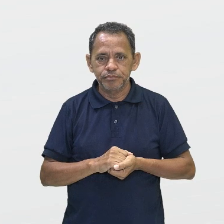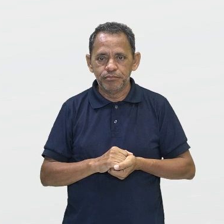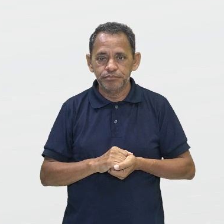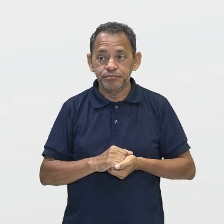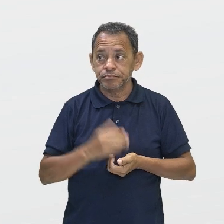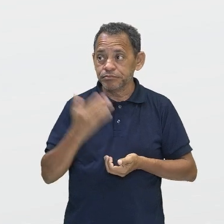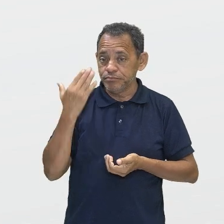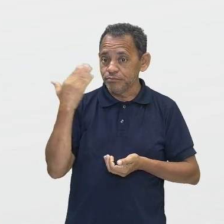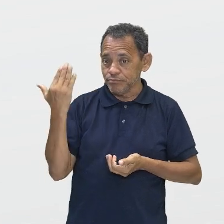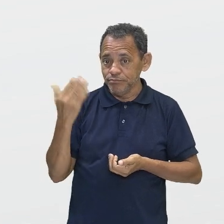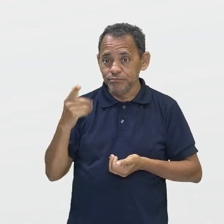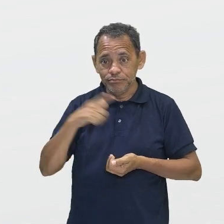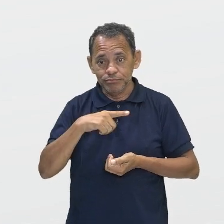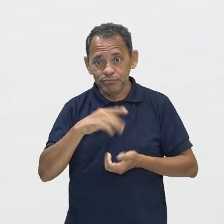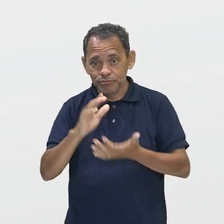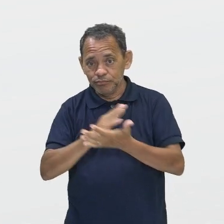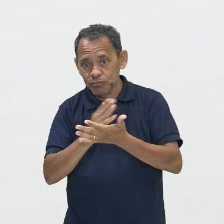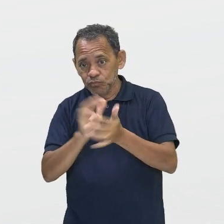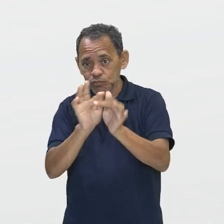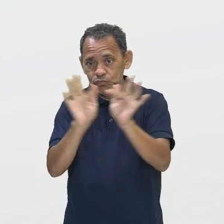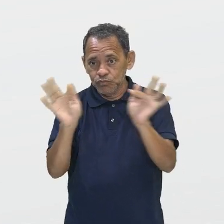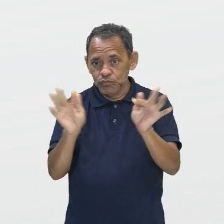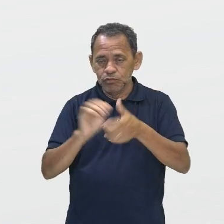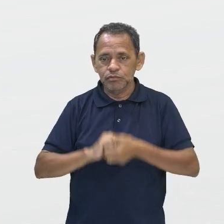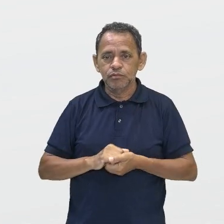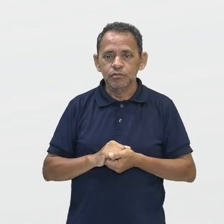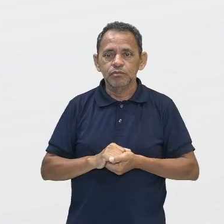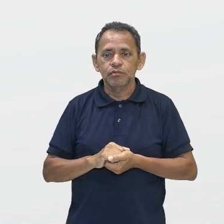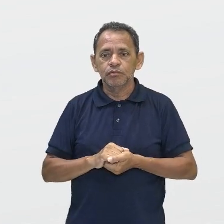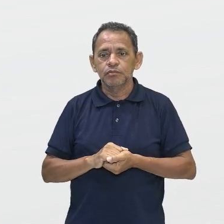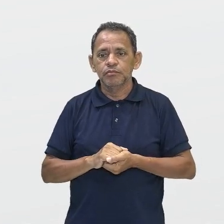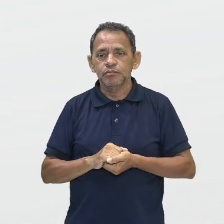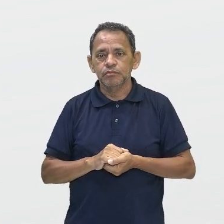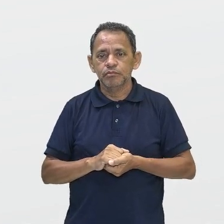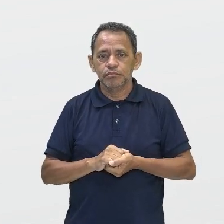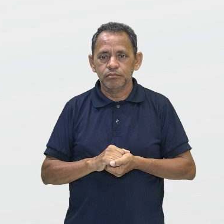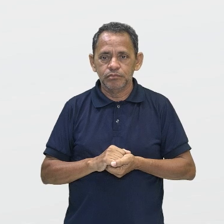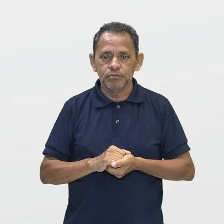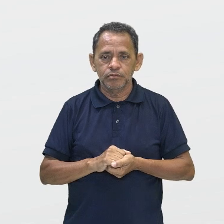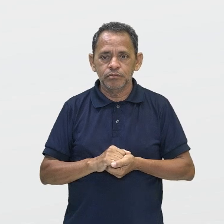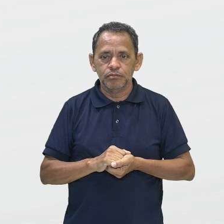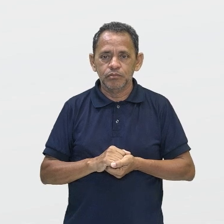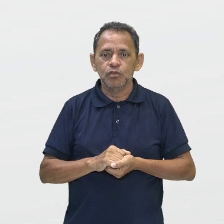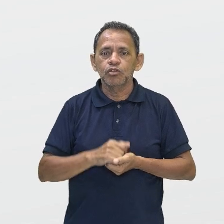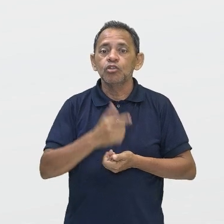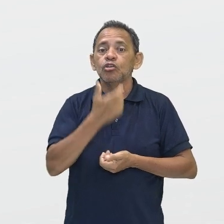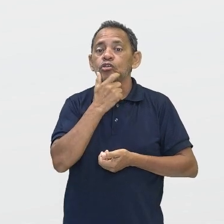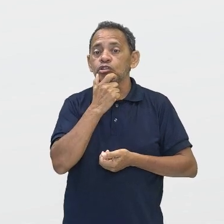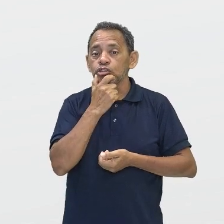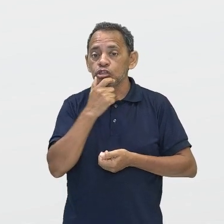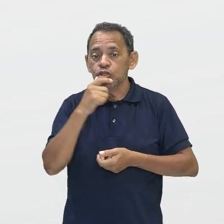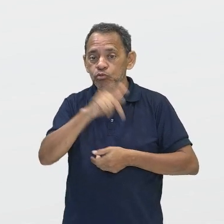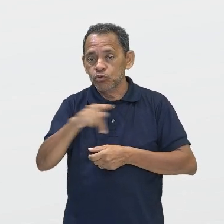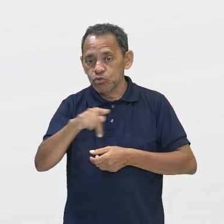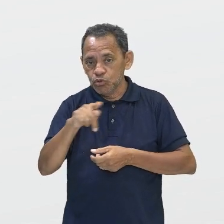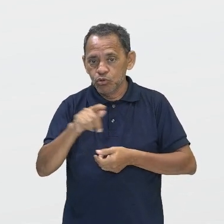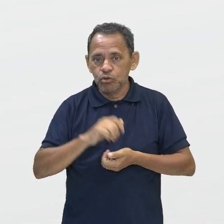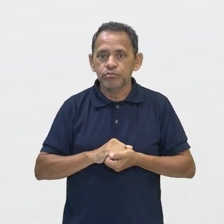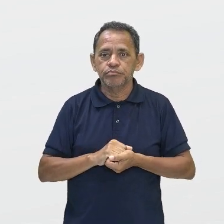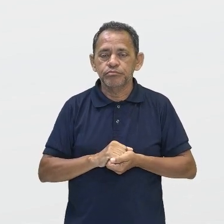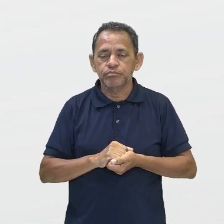Olha aí, nós temos aí, né? You are watching TV. You are